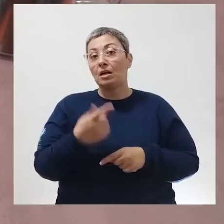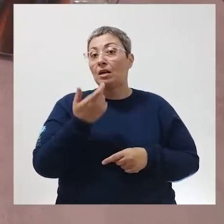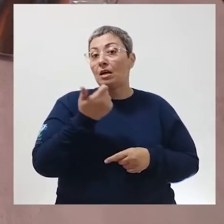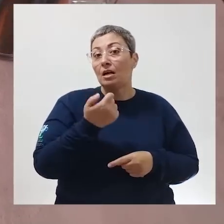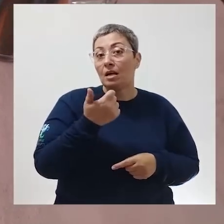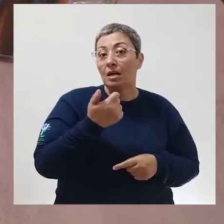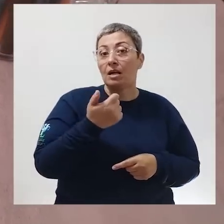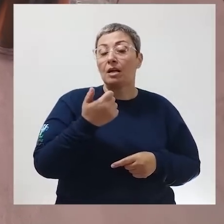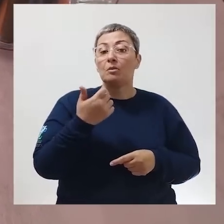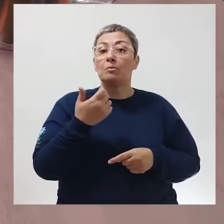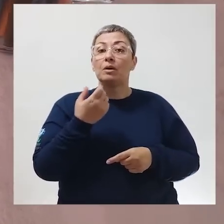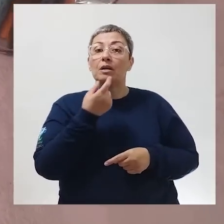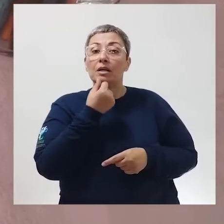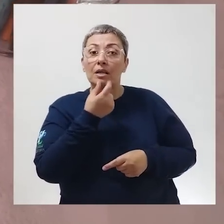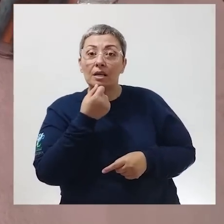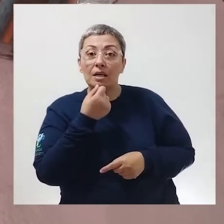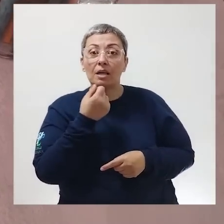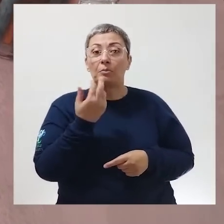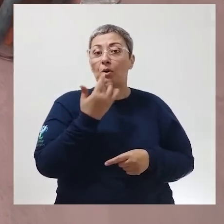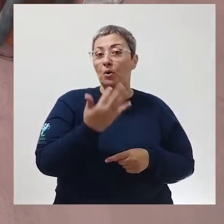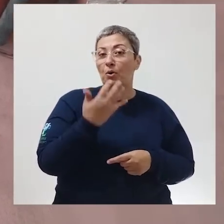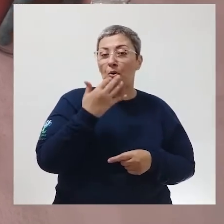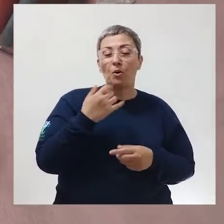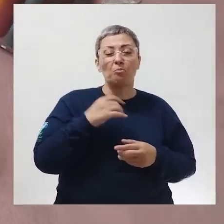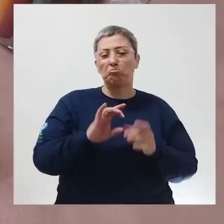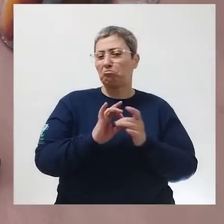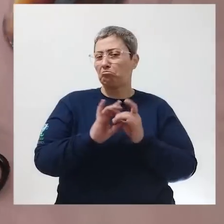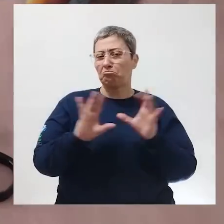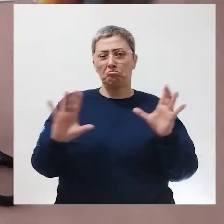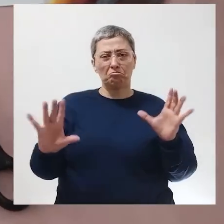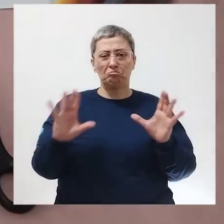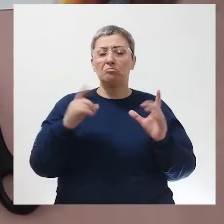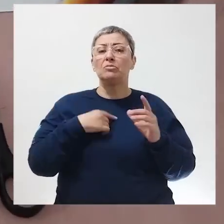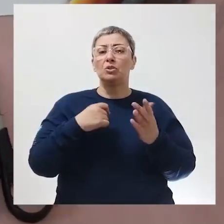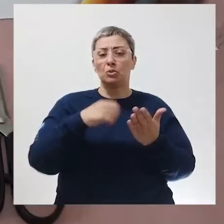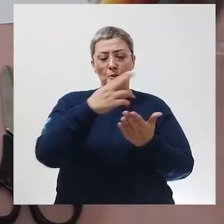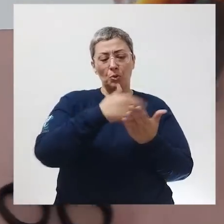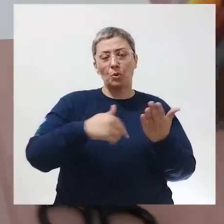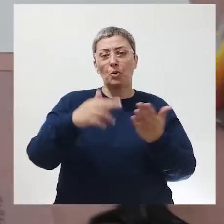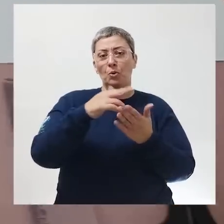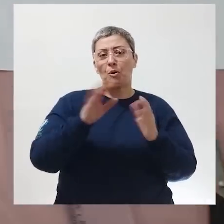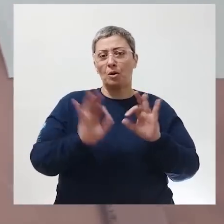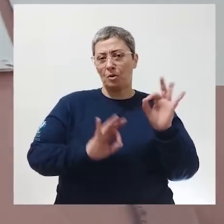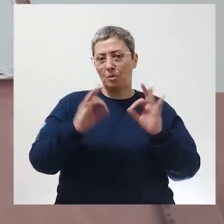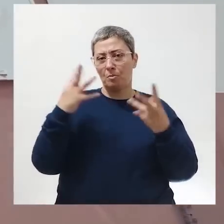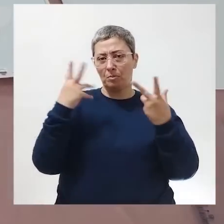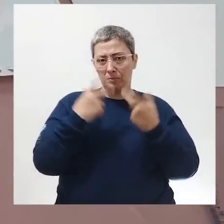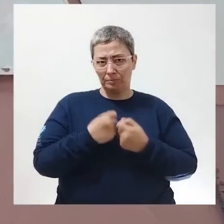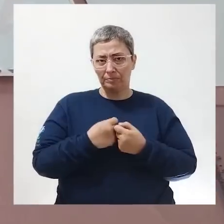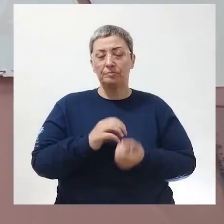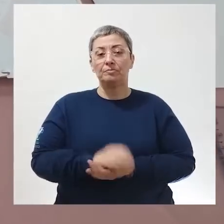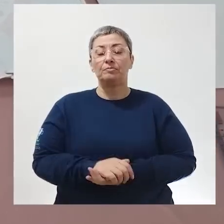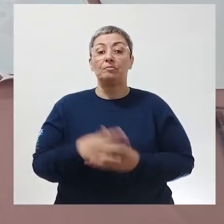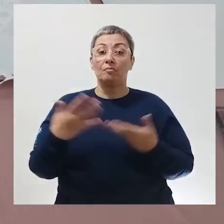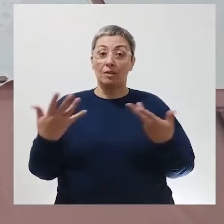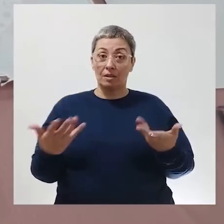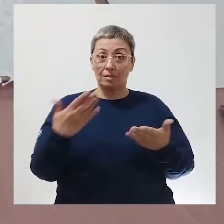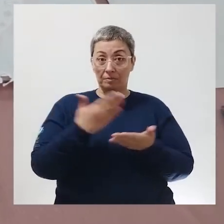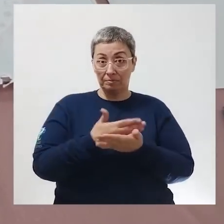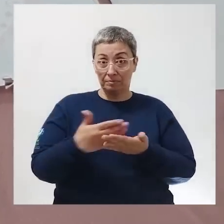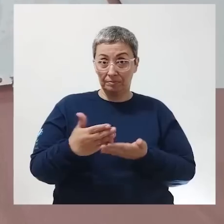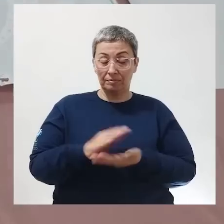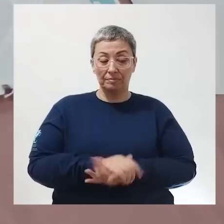cor, canetinha, giz de cera, o que vocês tiverem aí para enfeitar a casinha, tá bom? Então